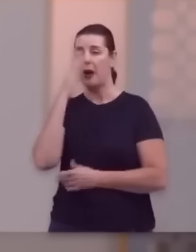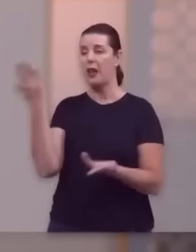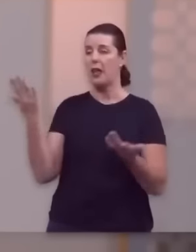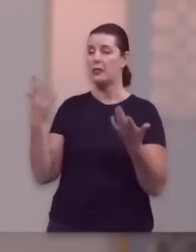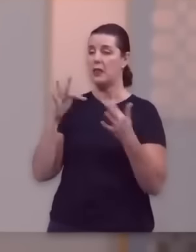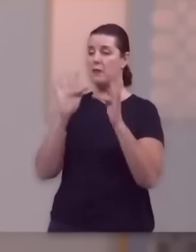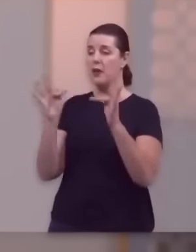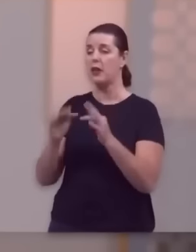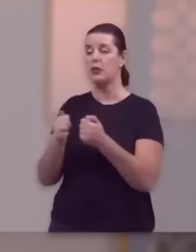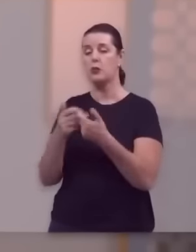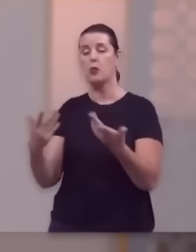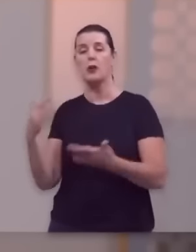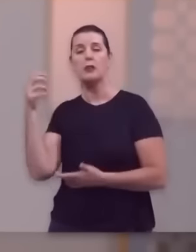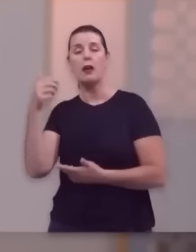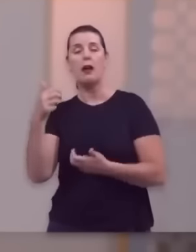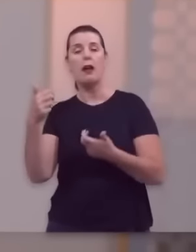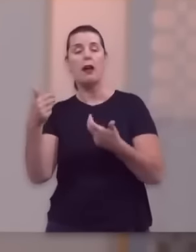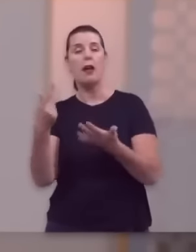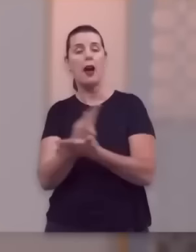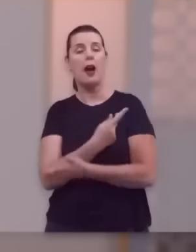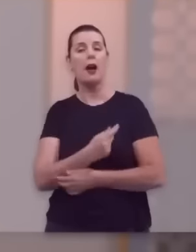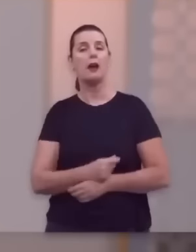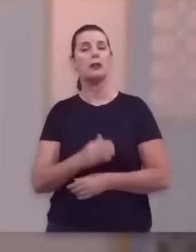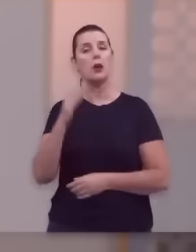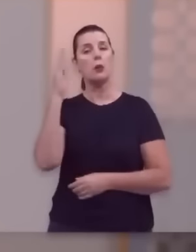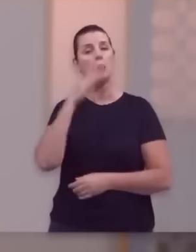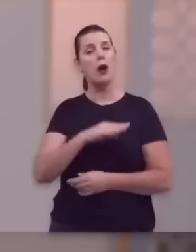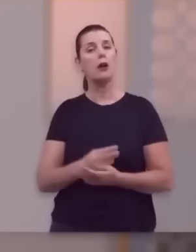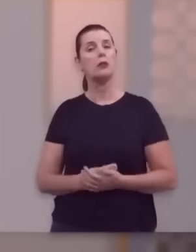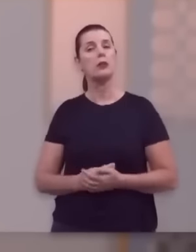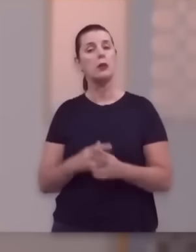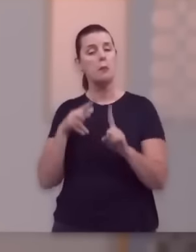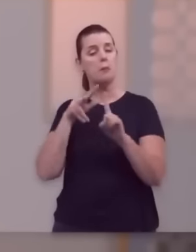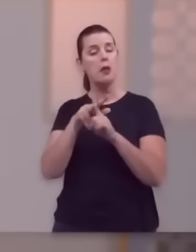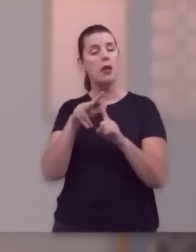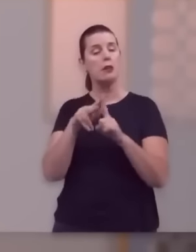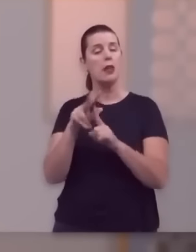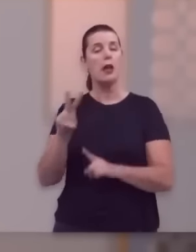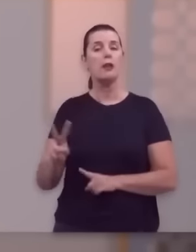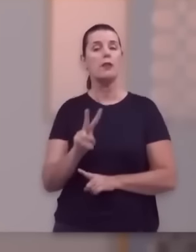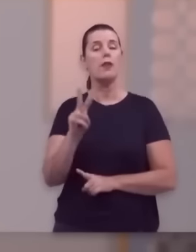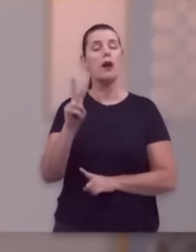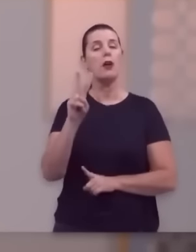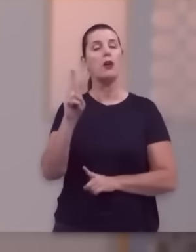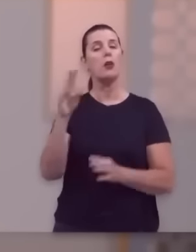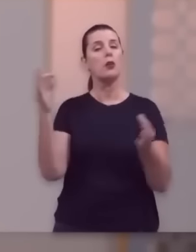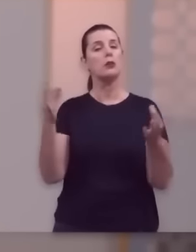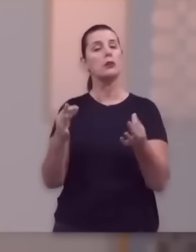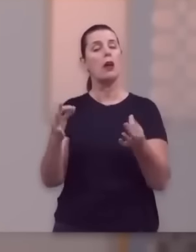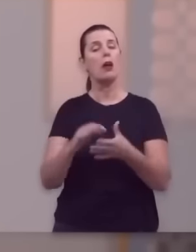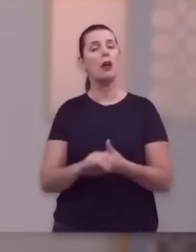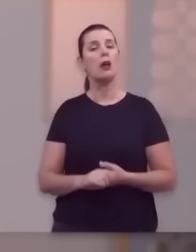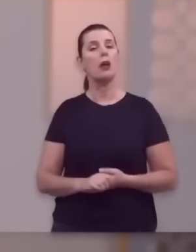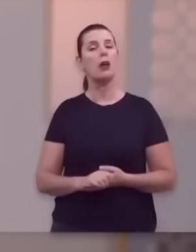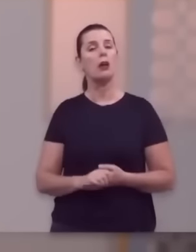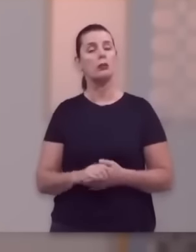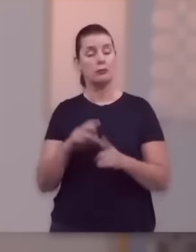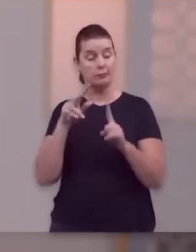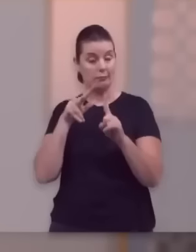valores legítimos que deveriam construir uma sociedade justa é a